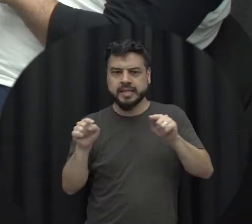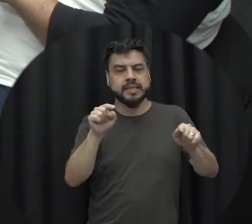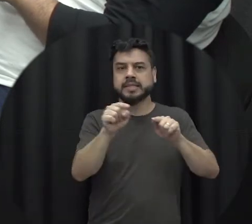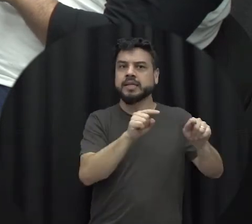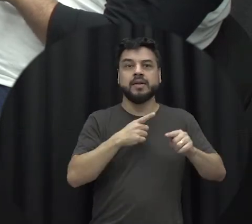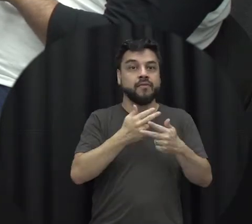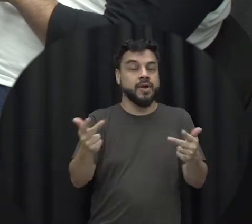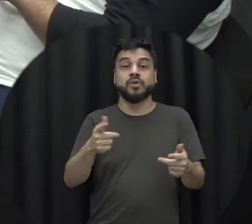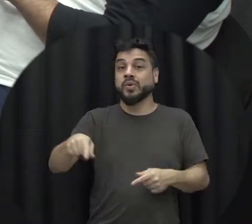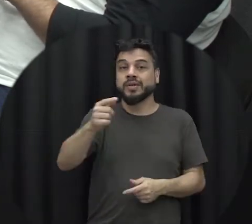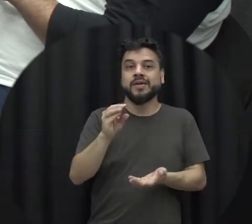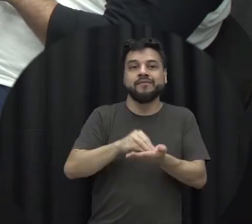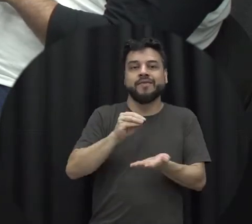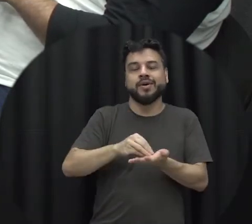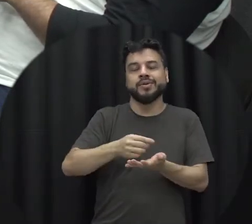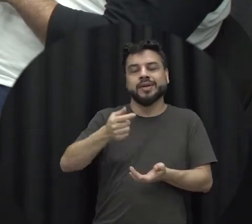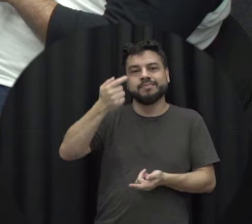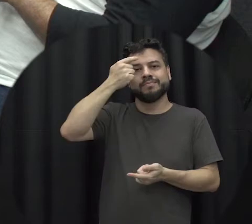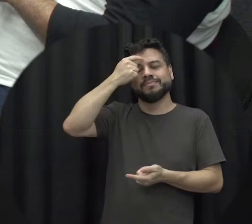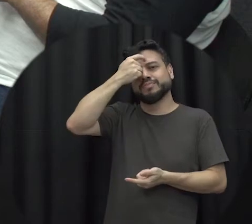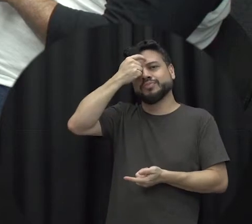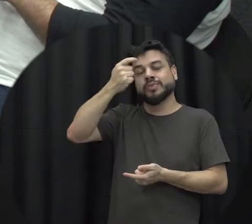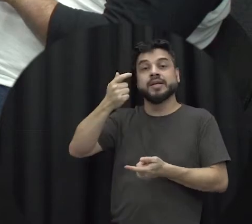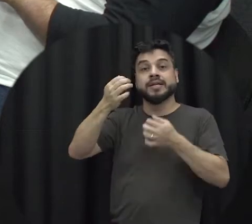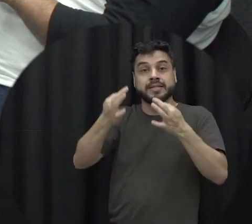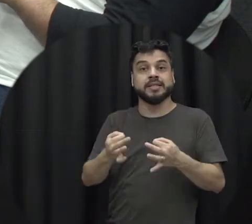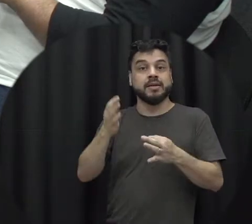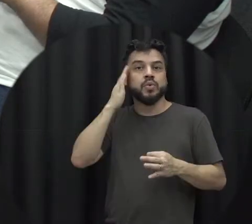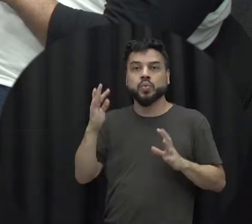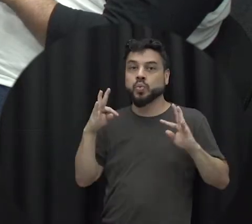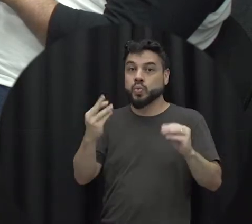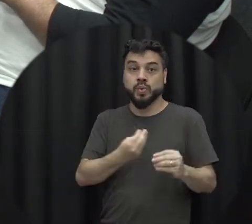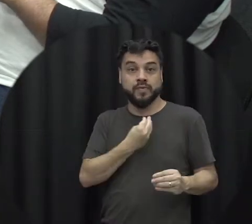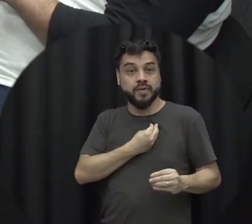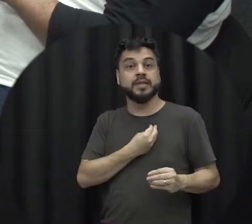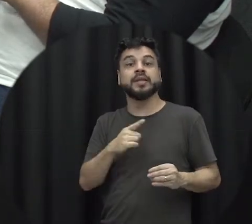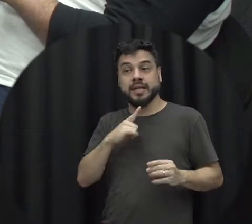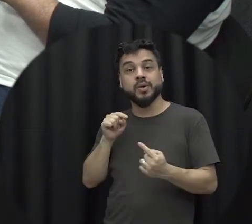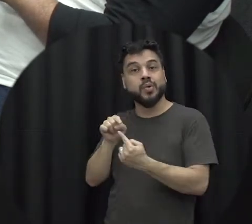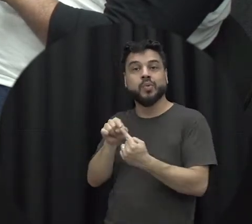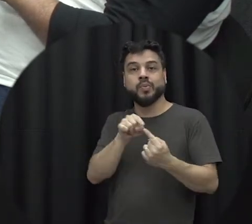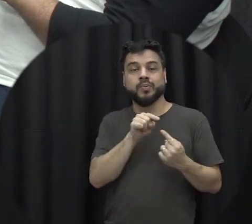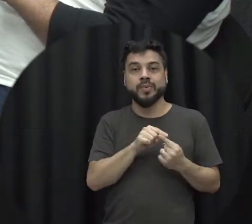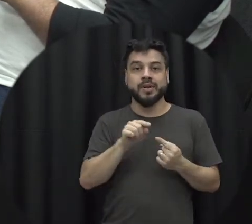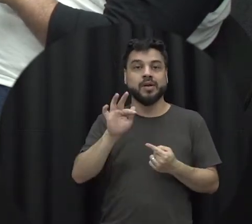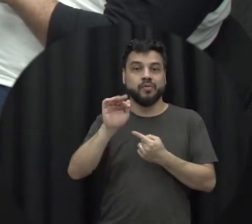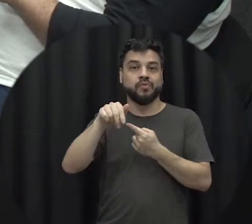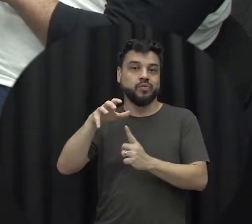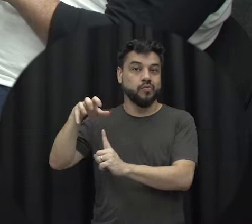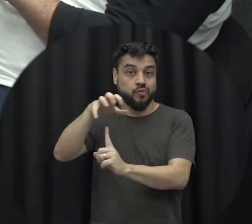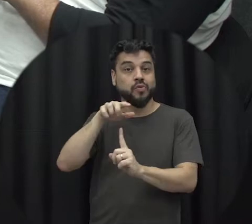que tudo no nosso dia a dia veio alguma coisa produzida por um fungo. Desde o detergente que a gente lava a